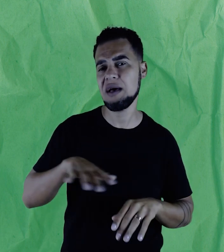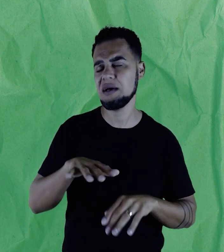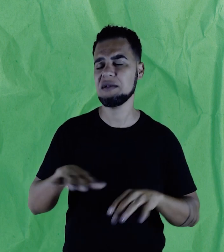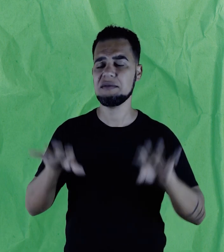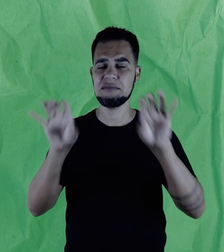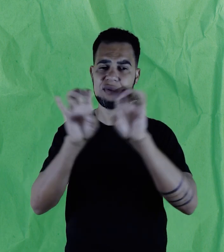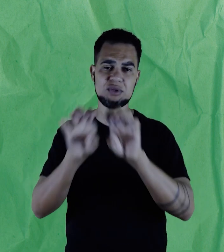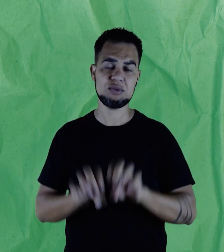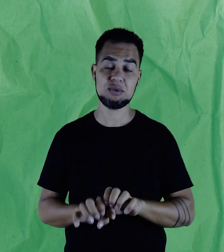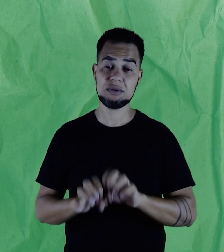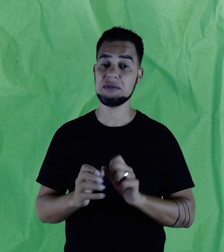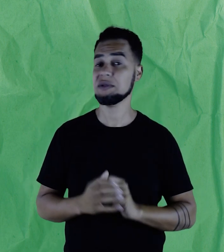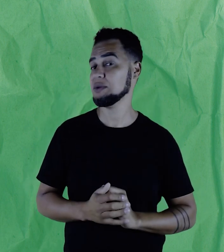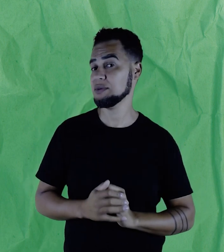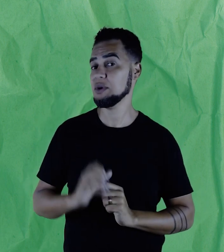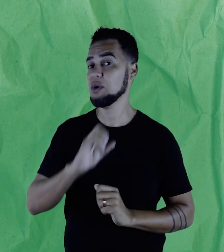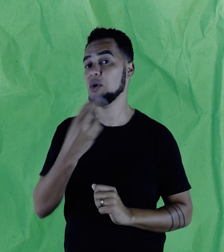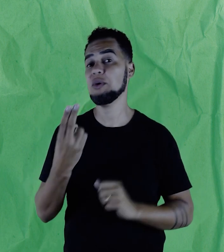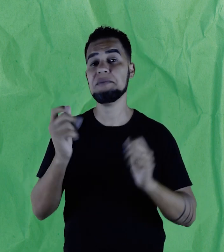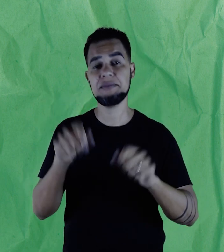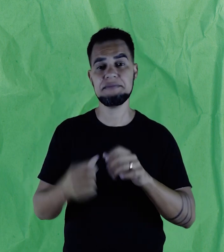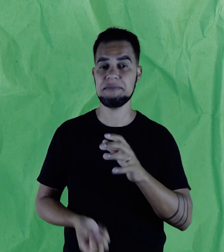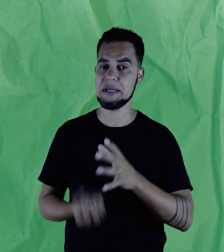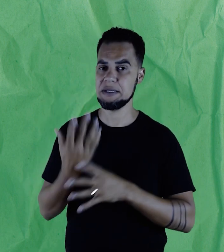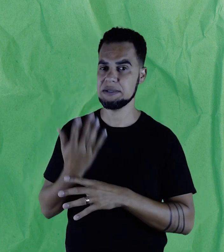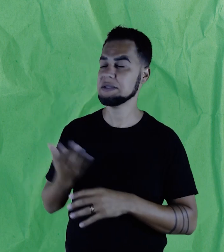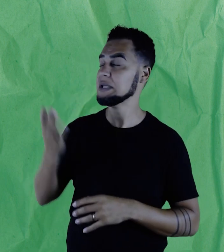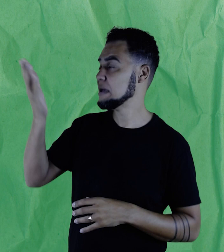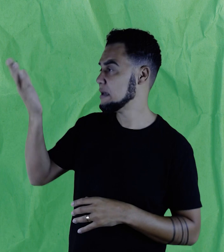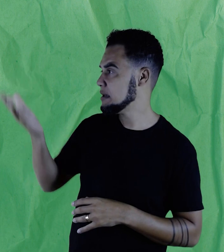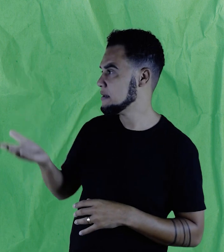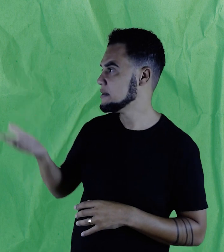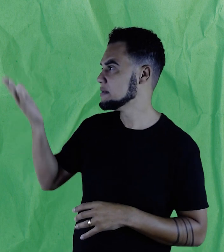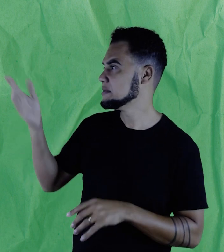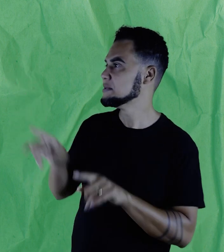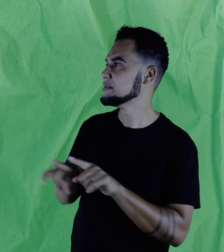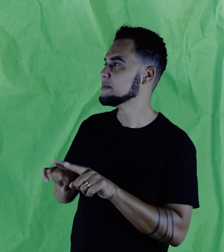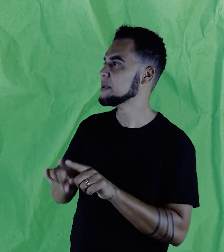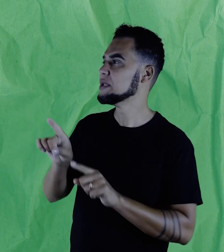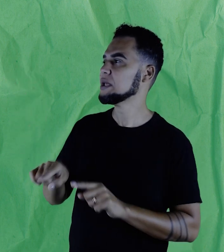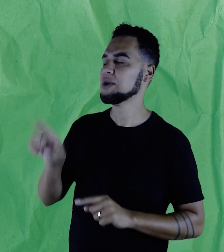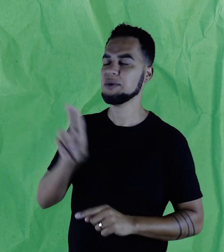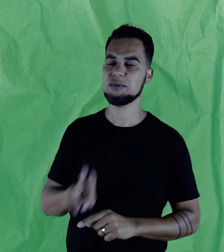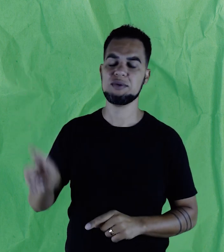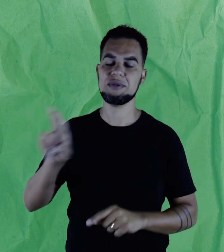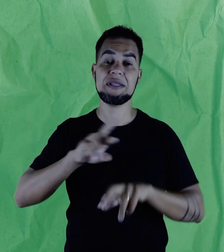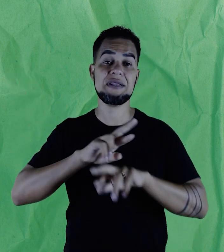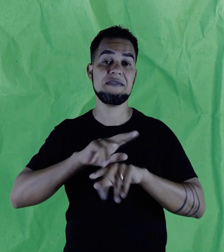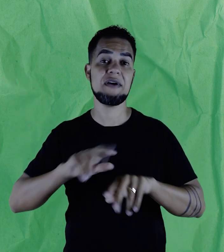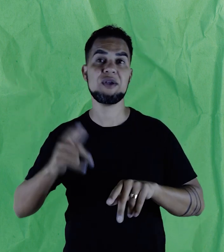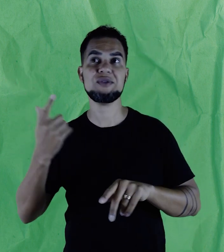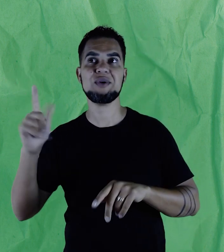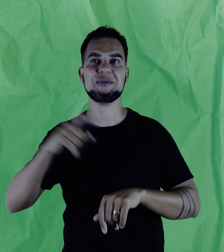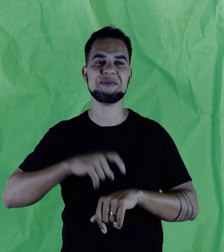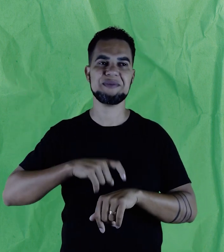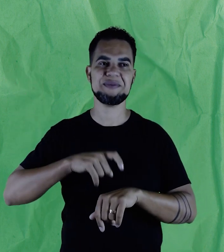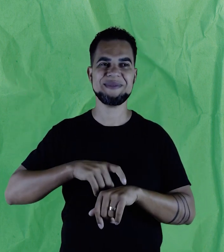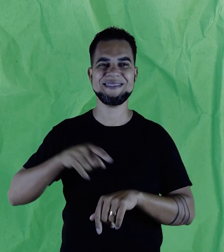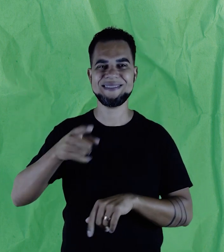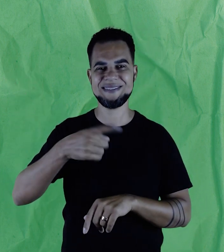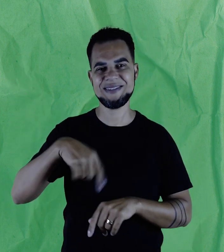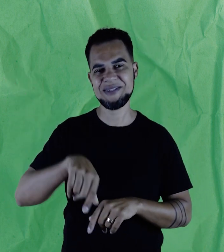estrutural, ou essas aqui que são, digamos assim, utilizadas em várias outras fases aí